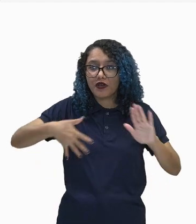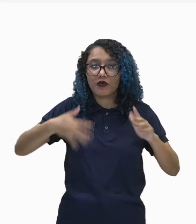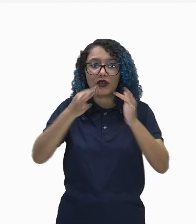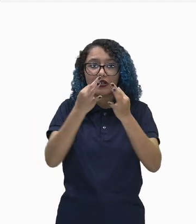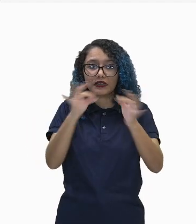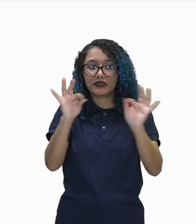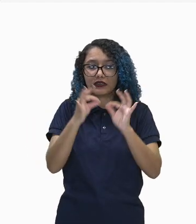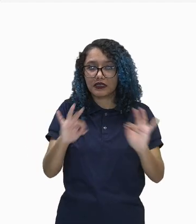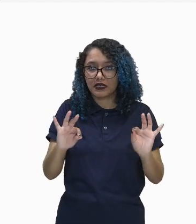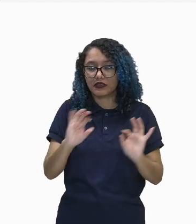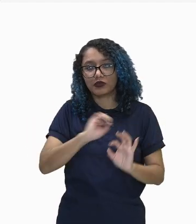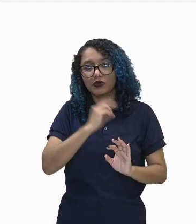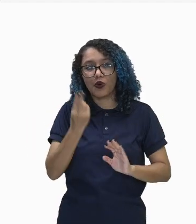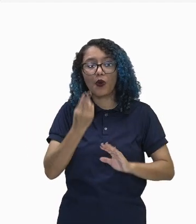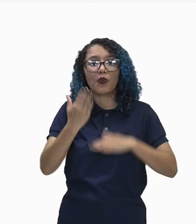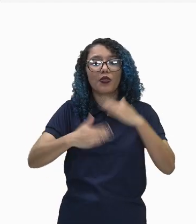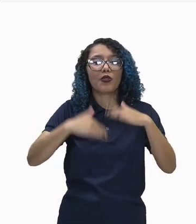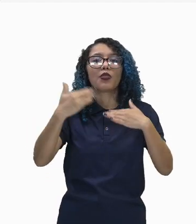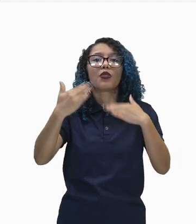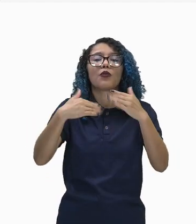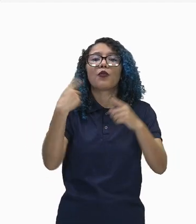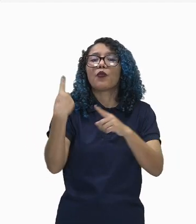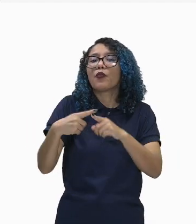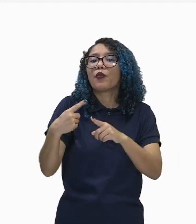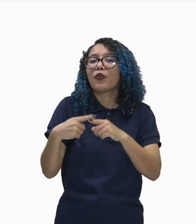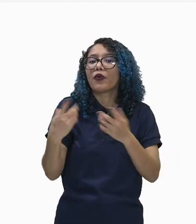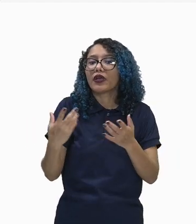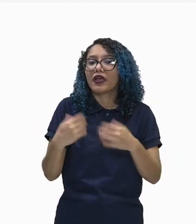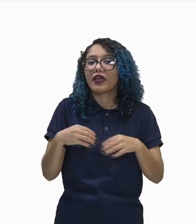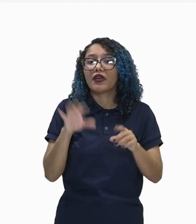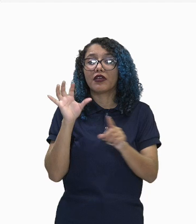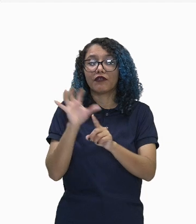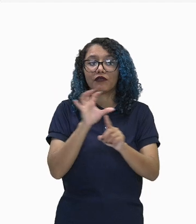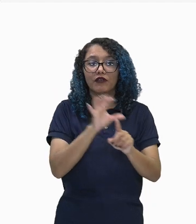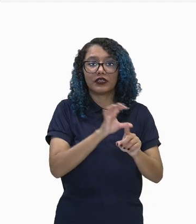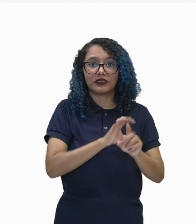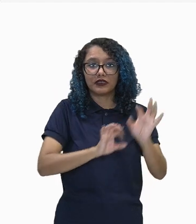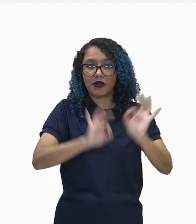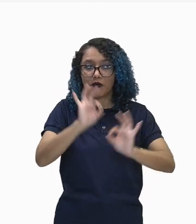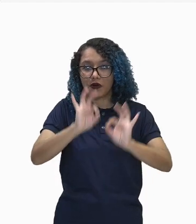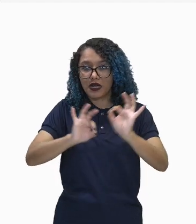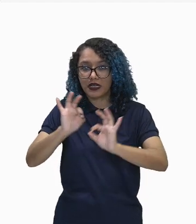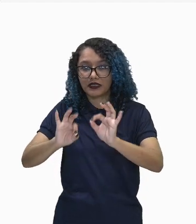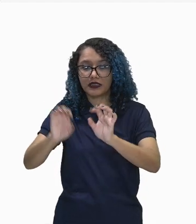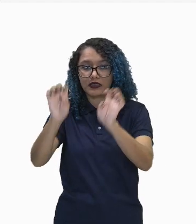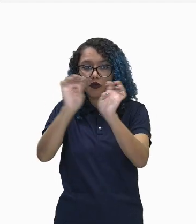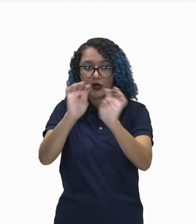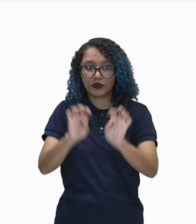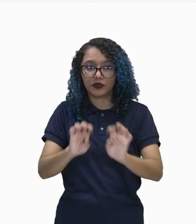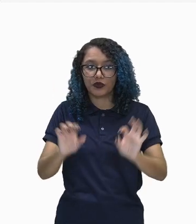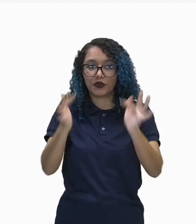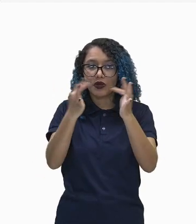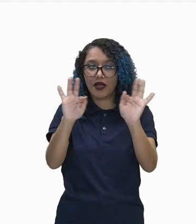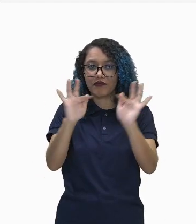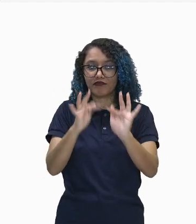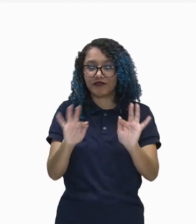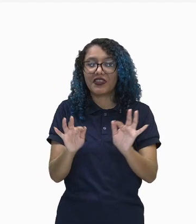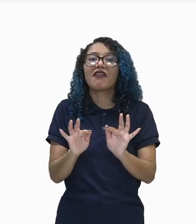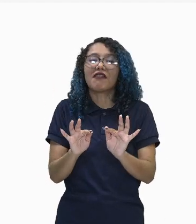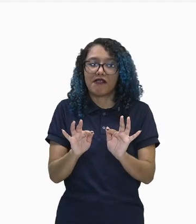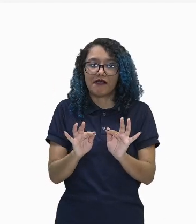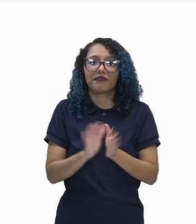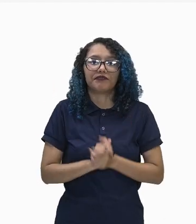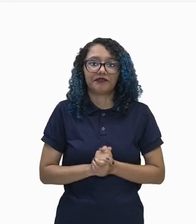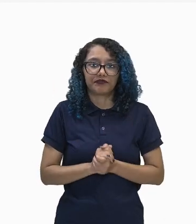construção, porque ela interfere na construção sintática das frases. Vamos ver então o zeugma na